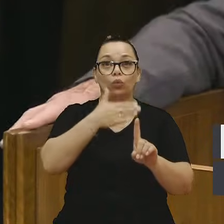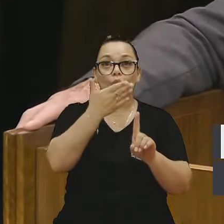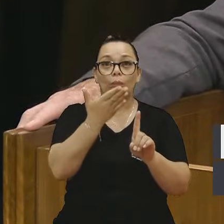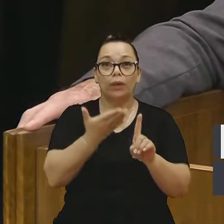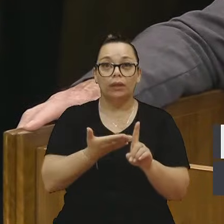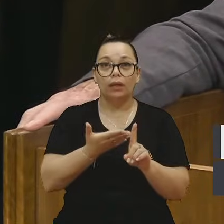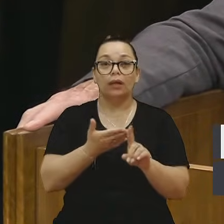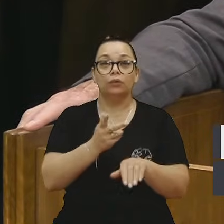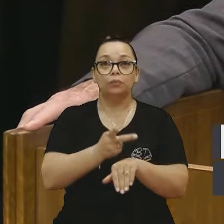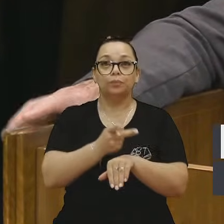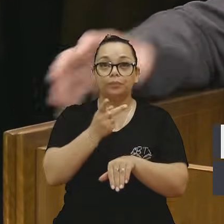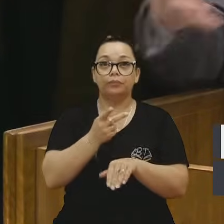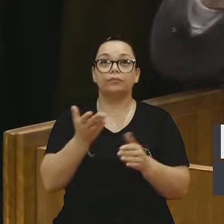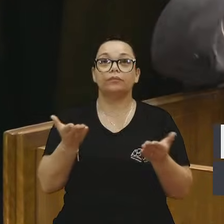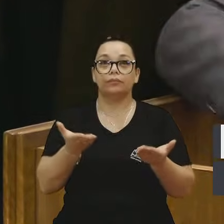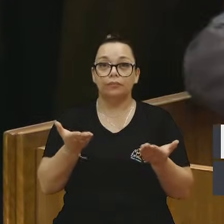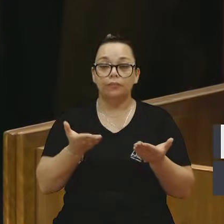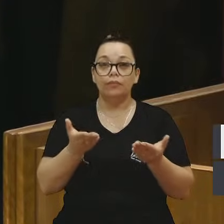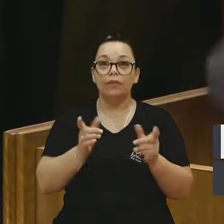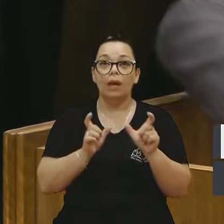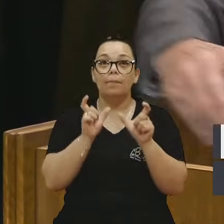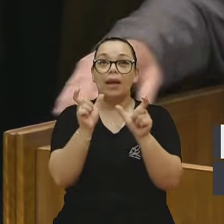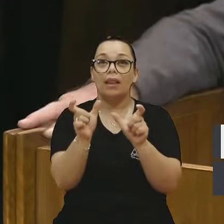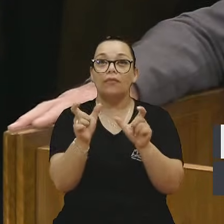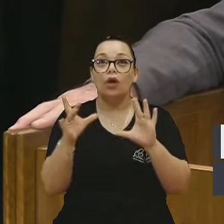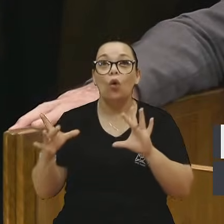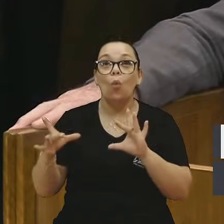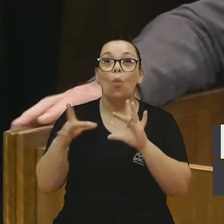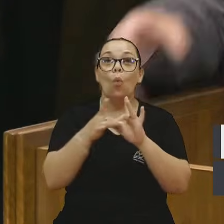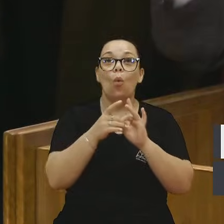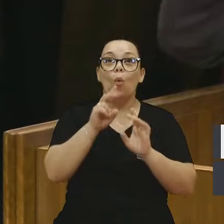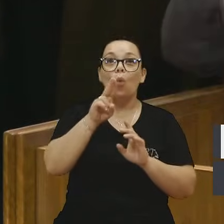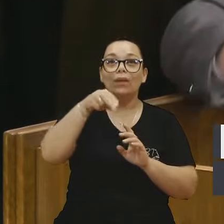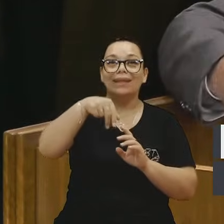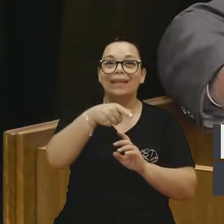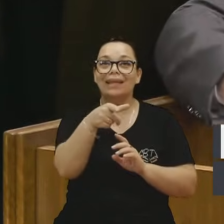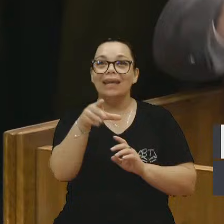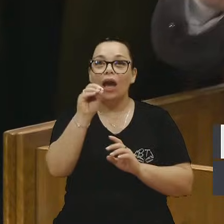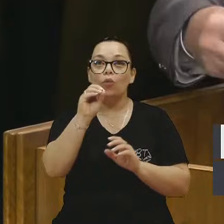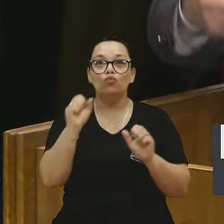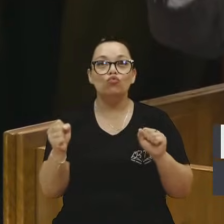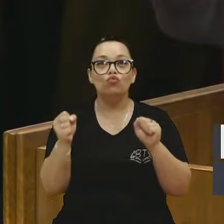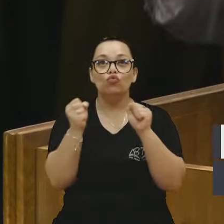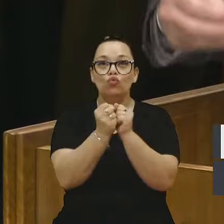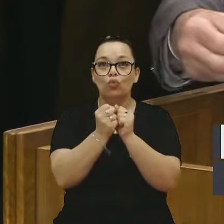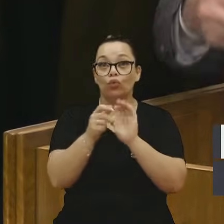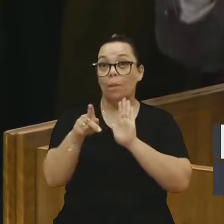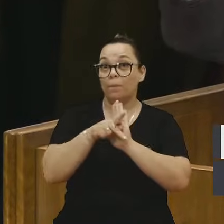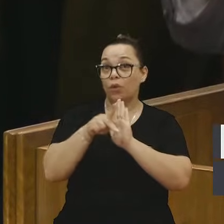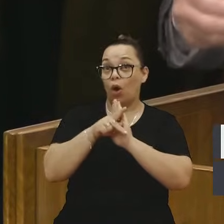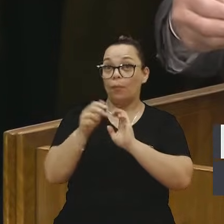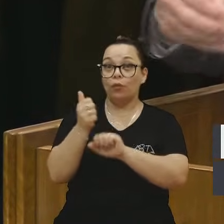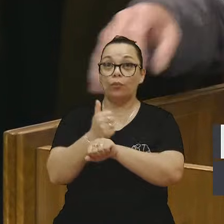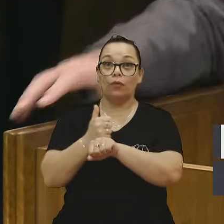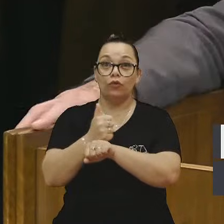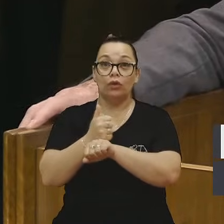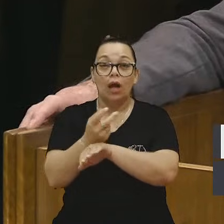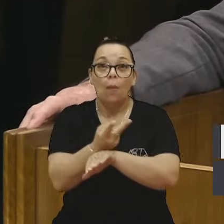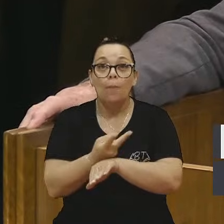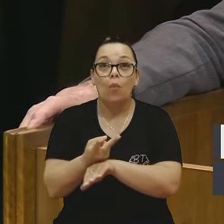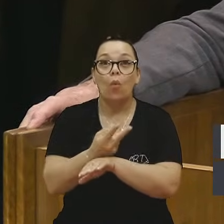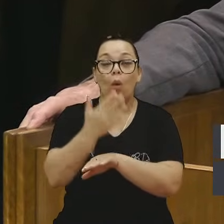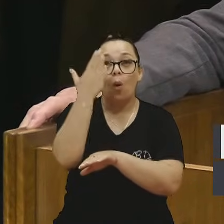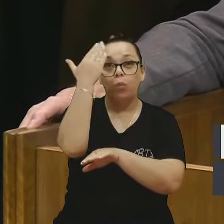contempladas, premiadas, a palavra união esteve junto com eles. União dele próprio como profissional, buscando